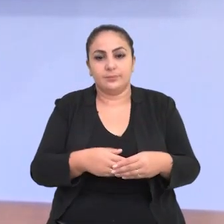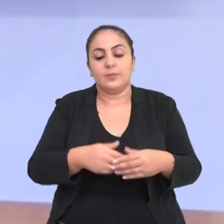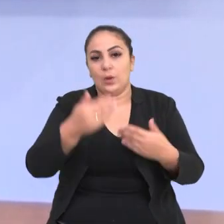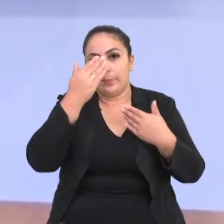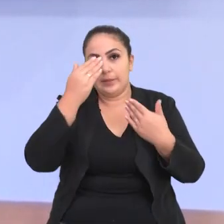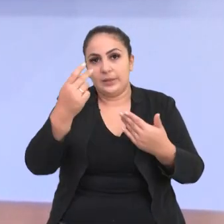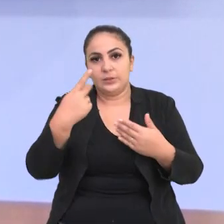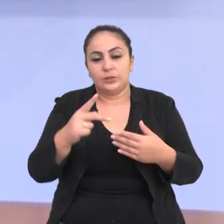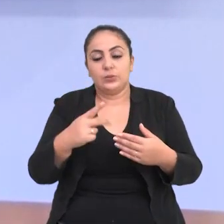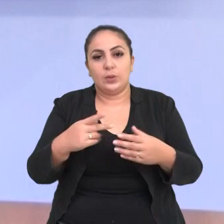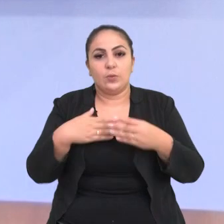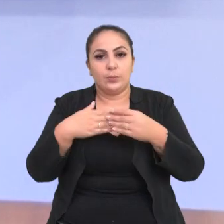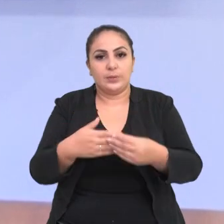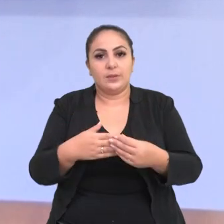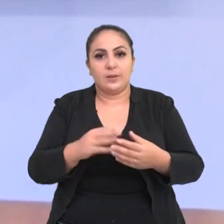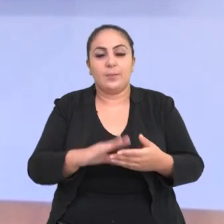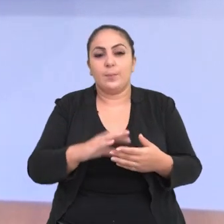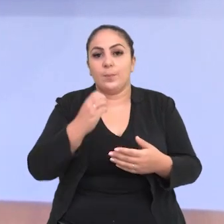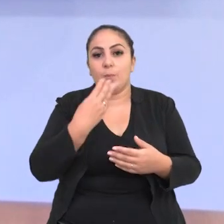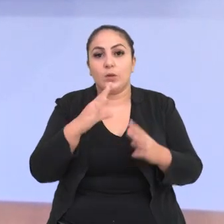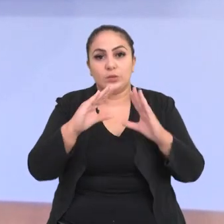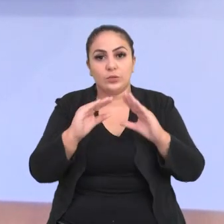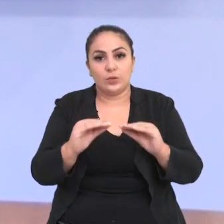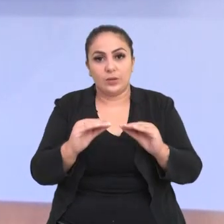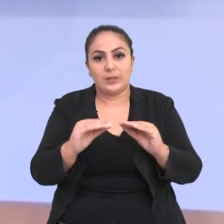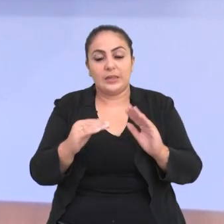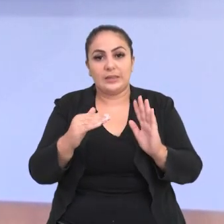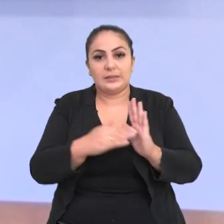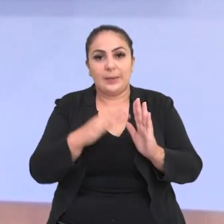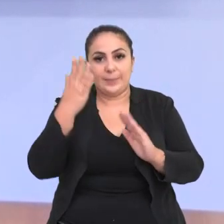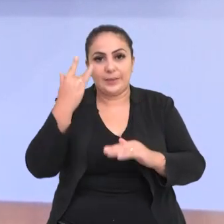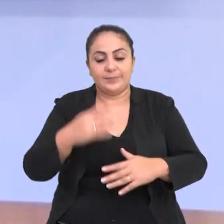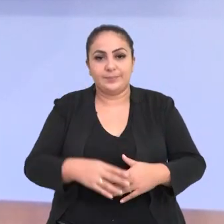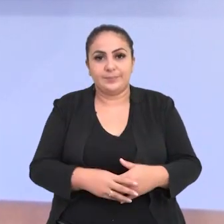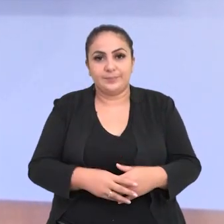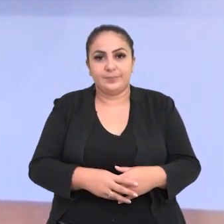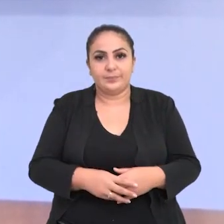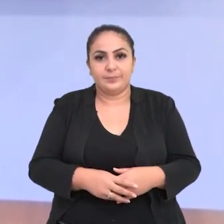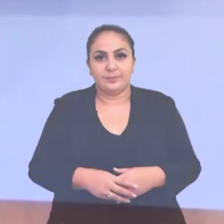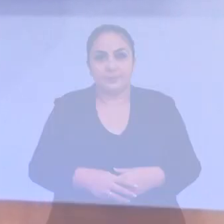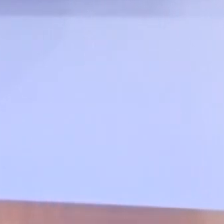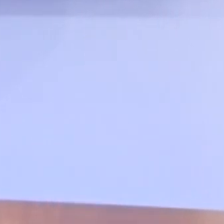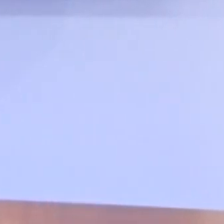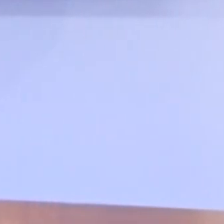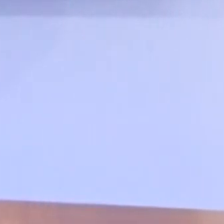aqui. Obrigada pela sua audiência, uma ótima noite e até amanhã.